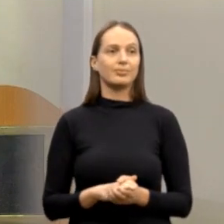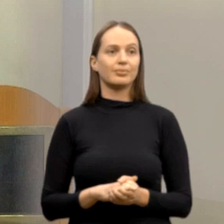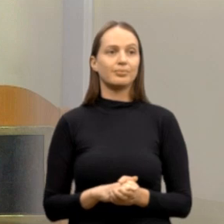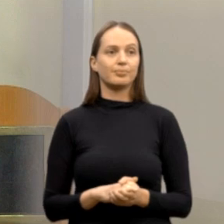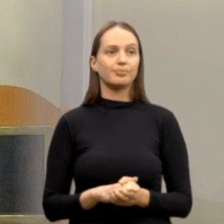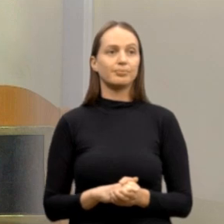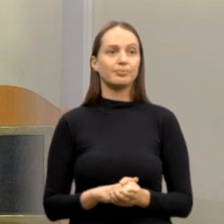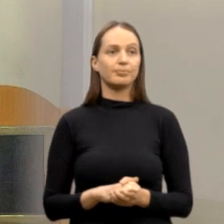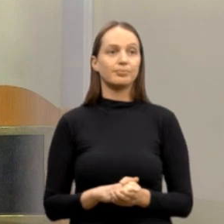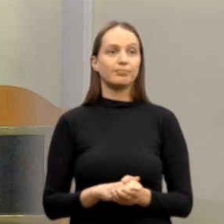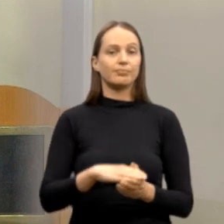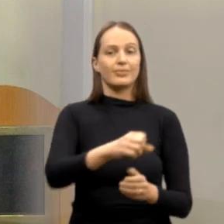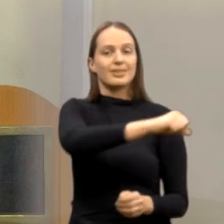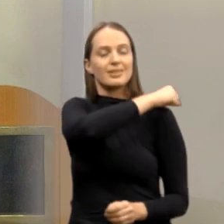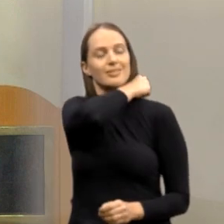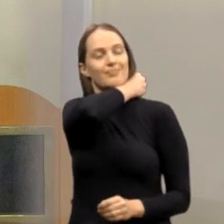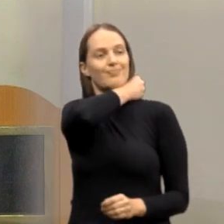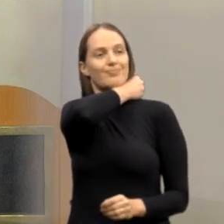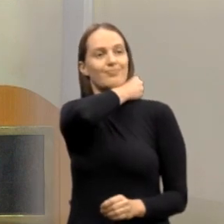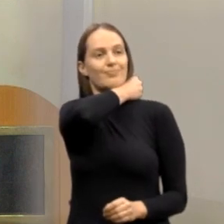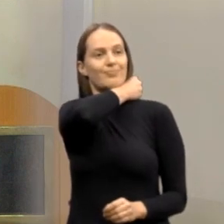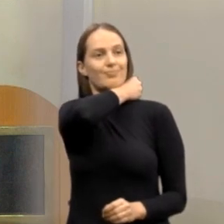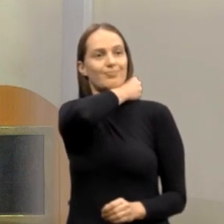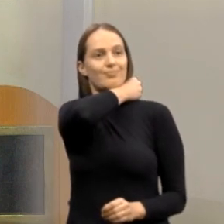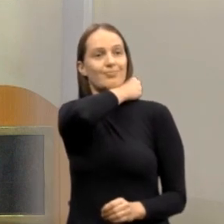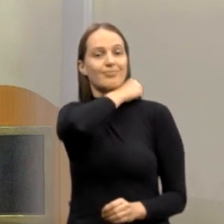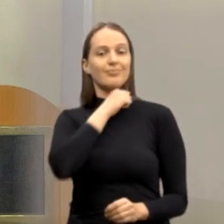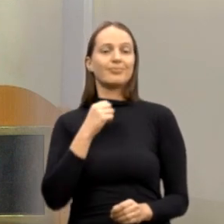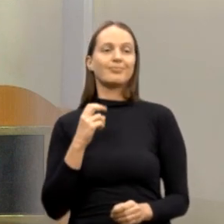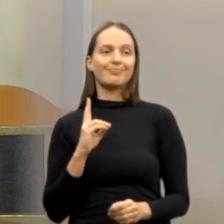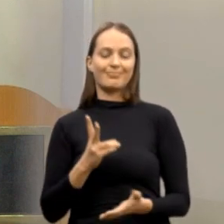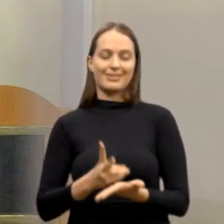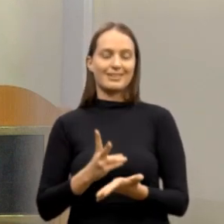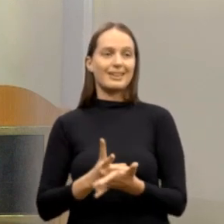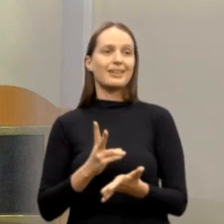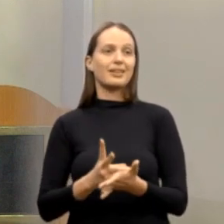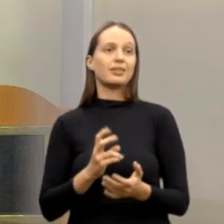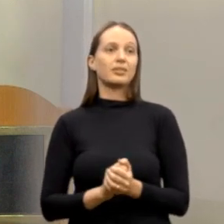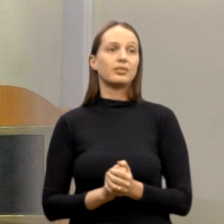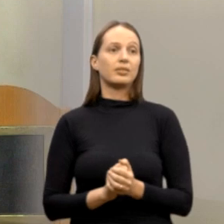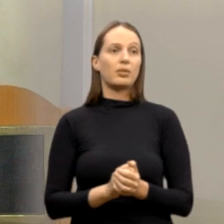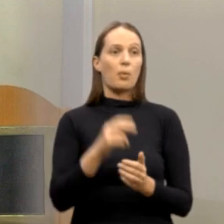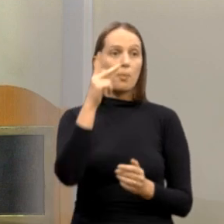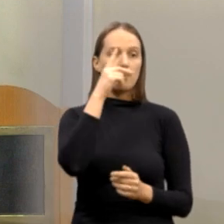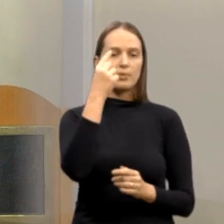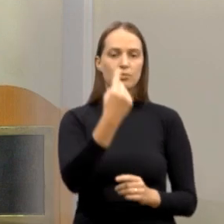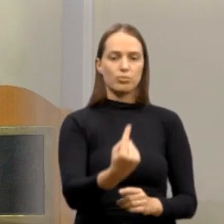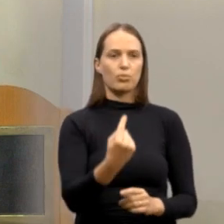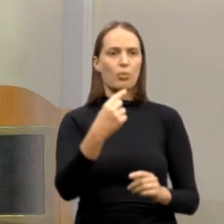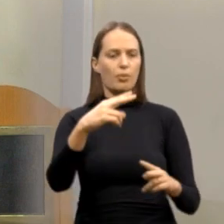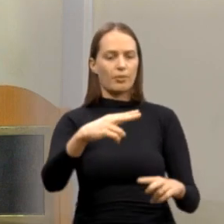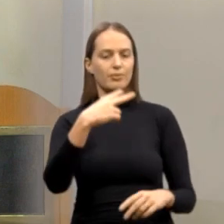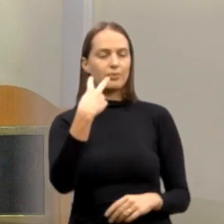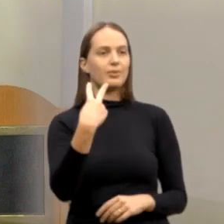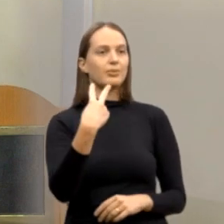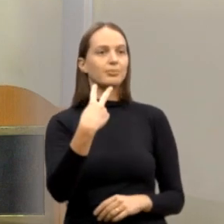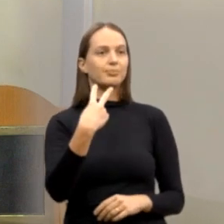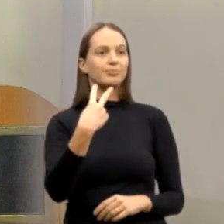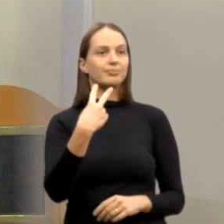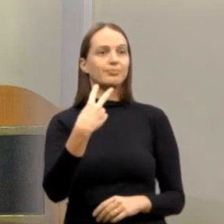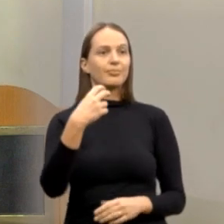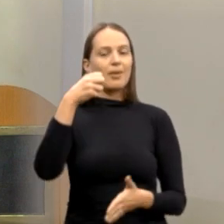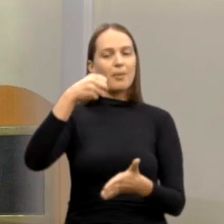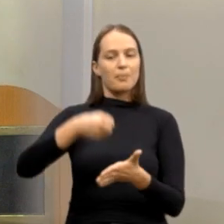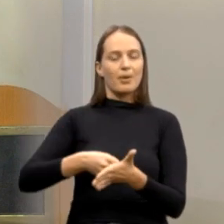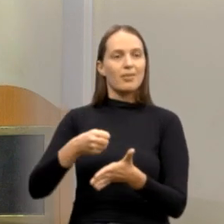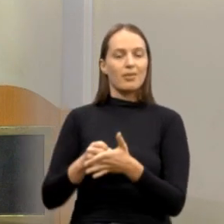segurando pelo mata leão o tempo todo até um frequentador aleatório do estabelecimento entra na história para socar